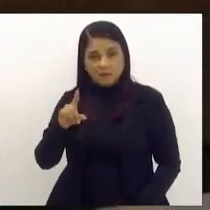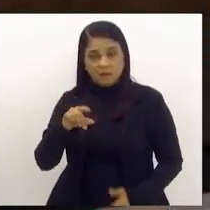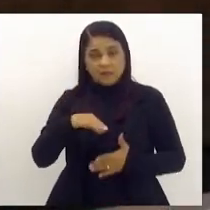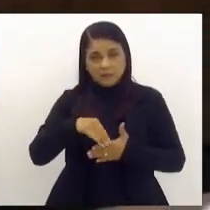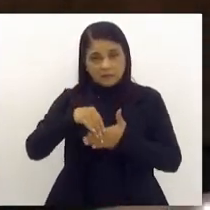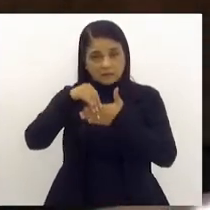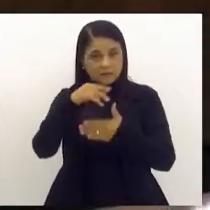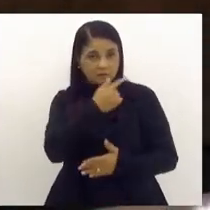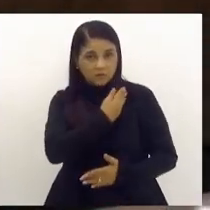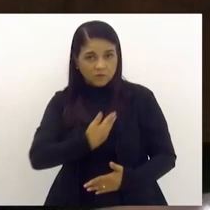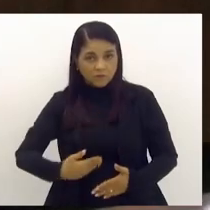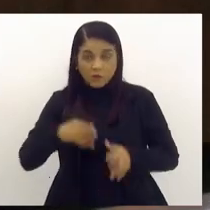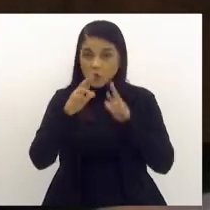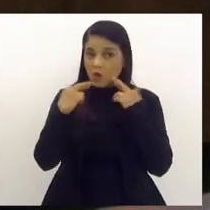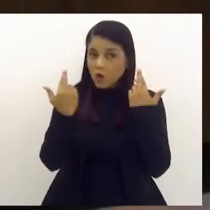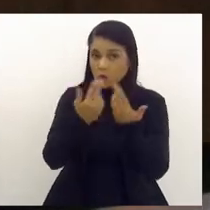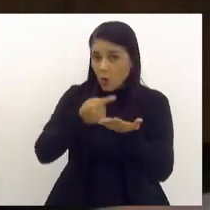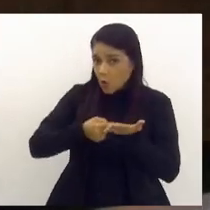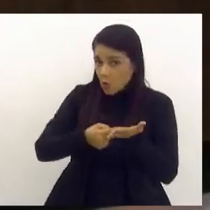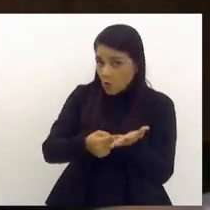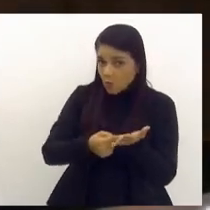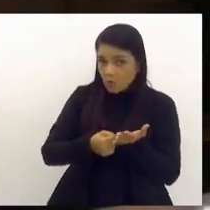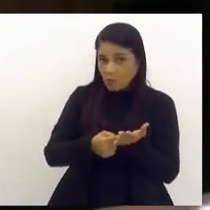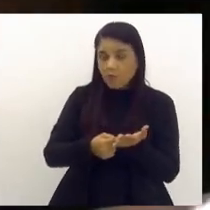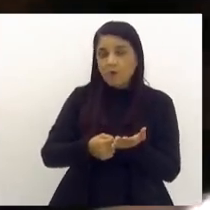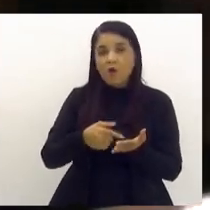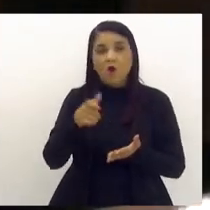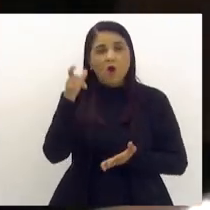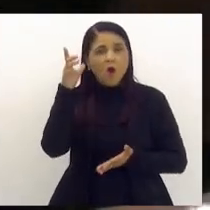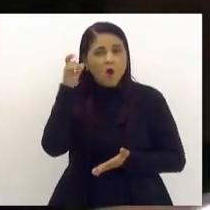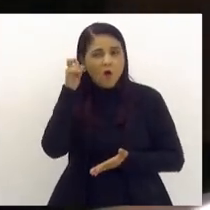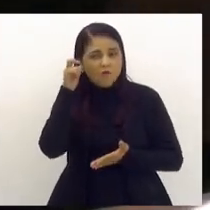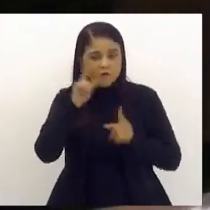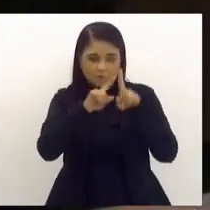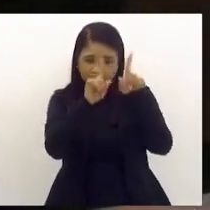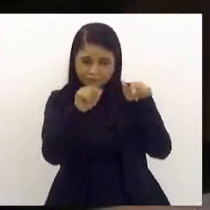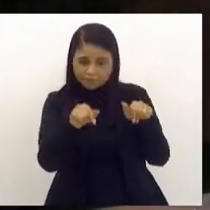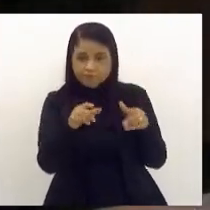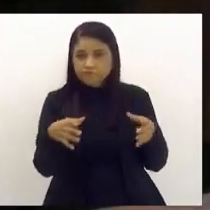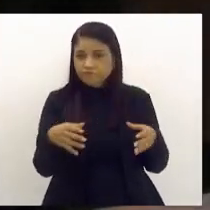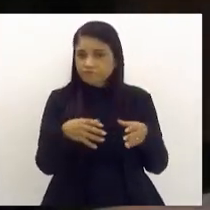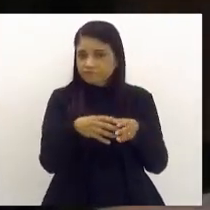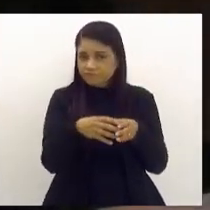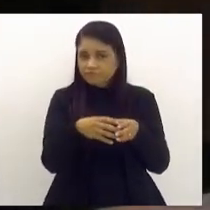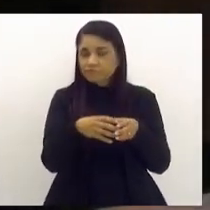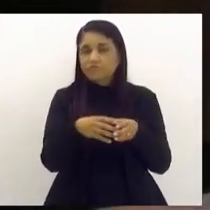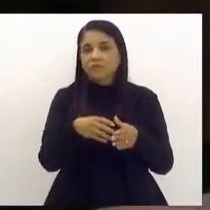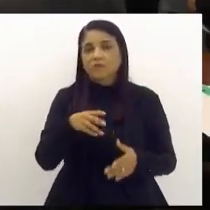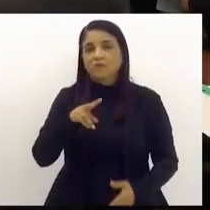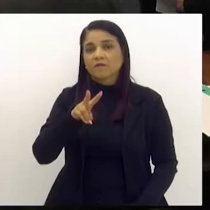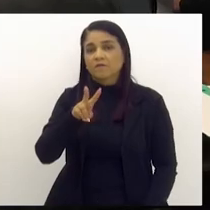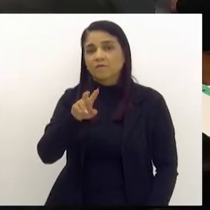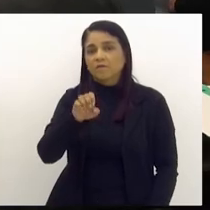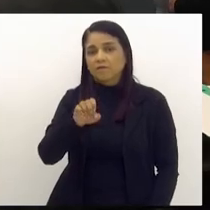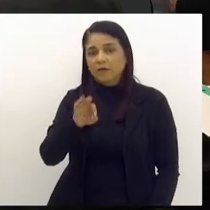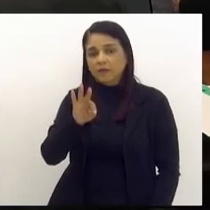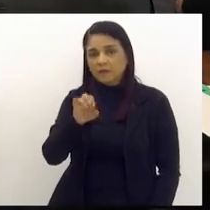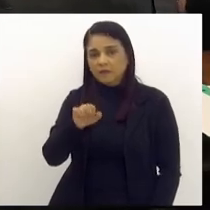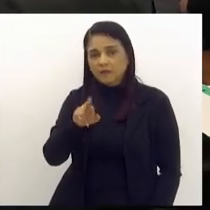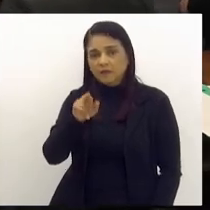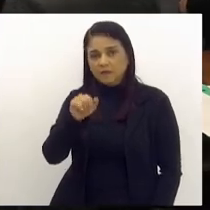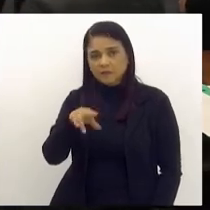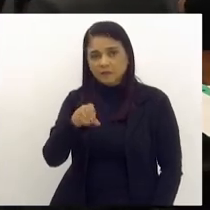governo para uma reunião, para ouvir os servidores, os veteranos que tiveram